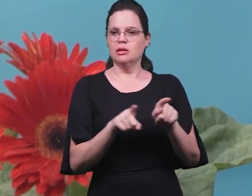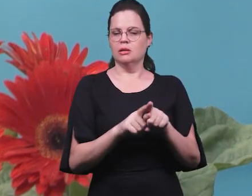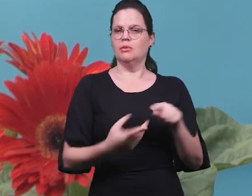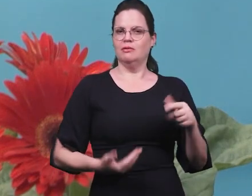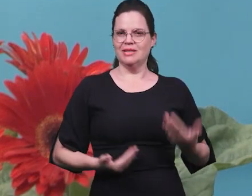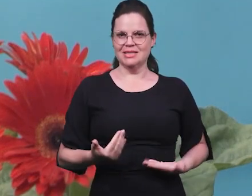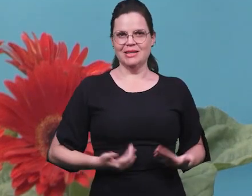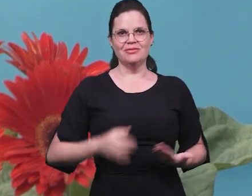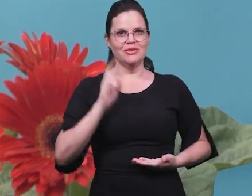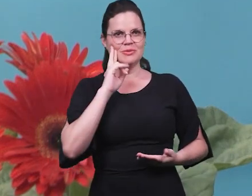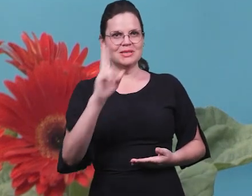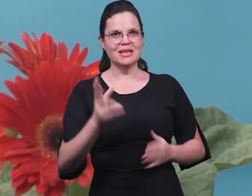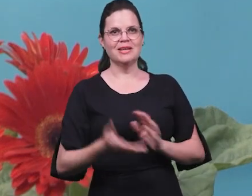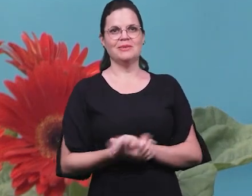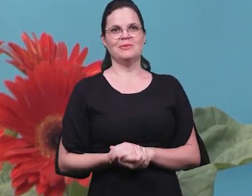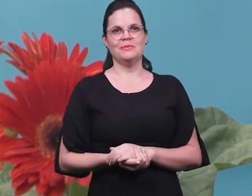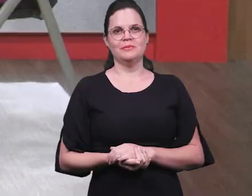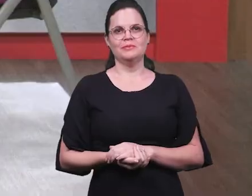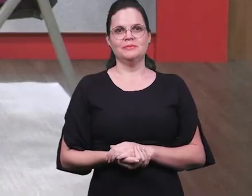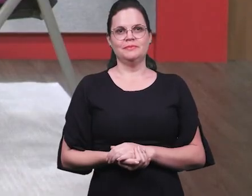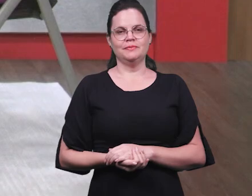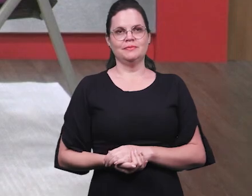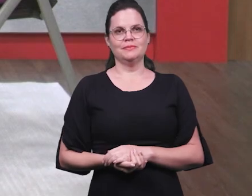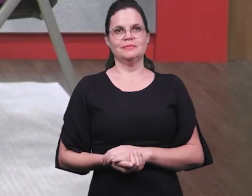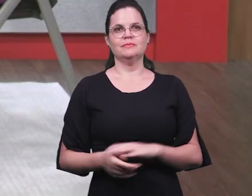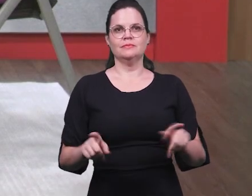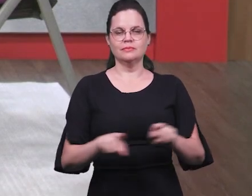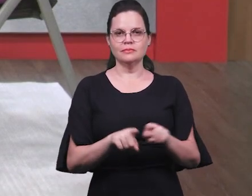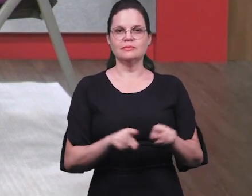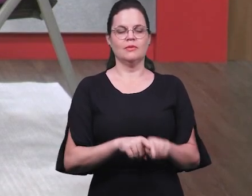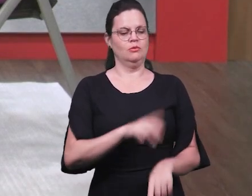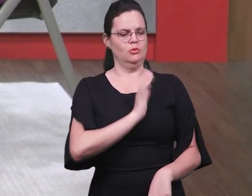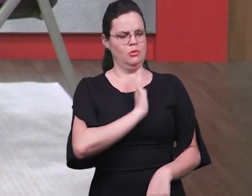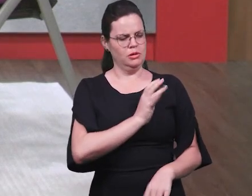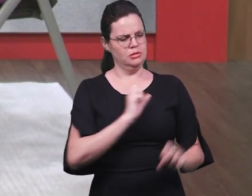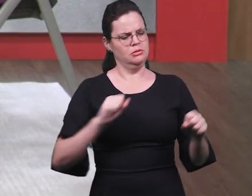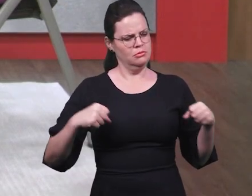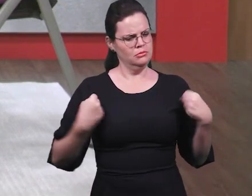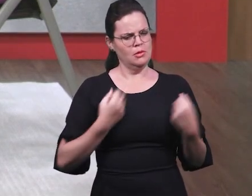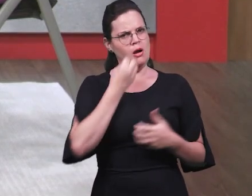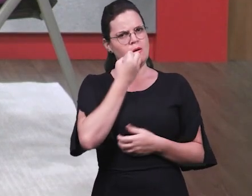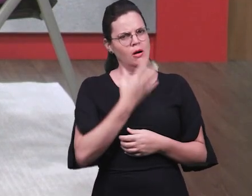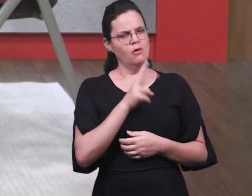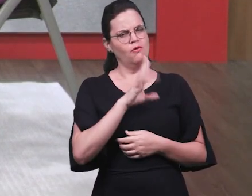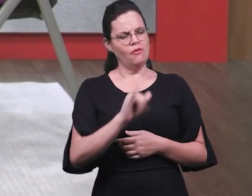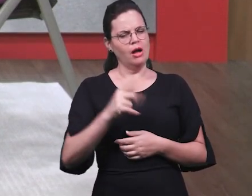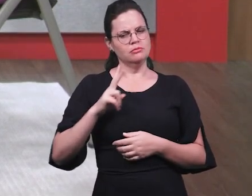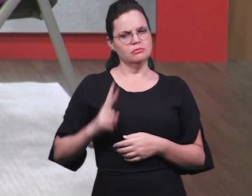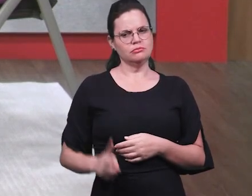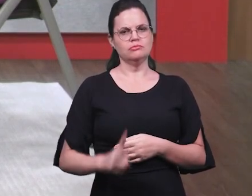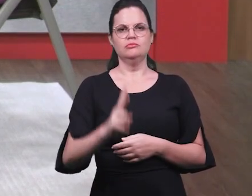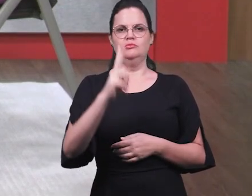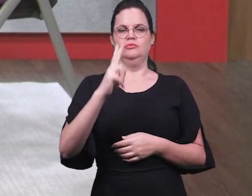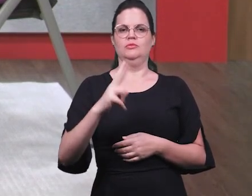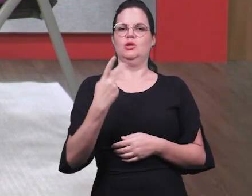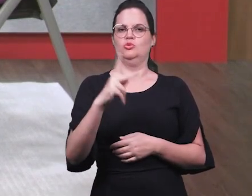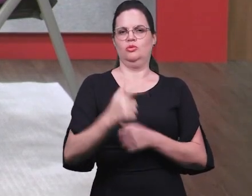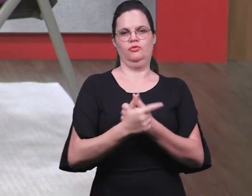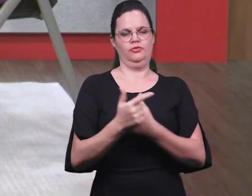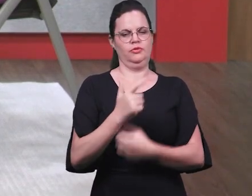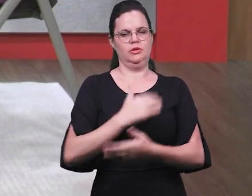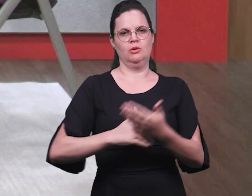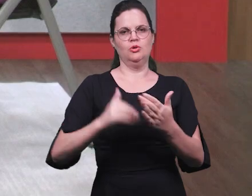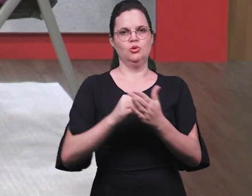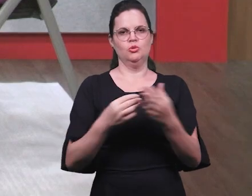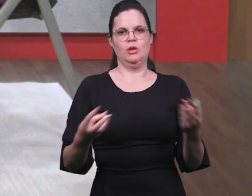ao Senhor, né? Claro, com certeza. Com interesse de coração, enfim, vai poder estar exercendo